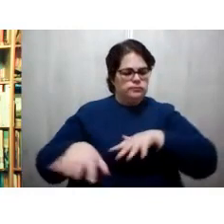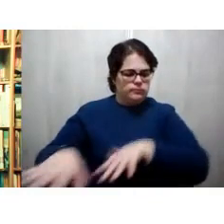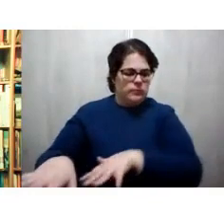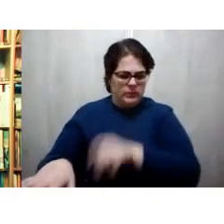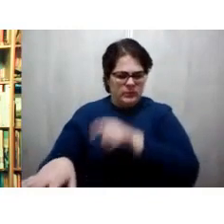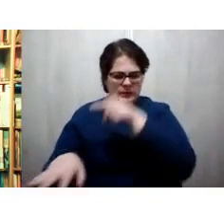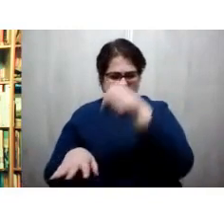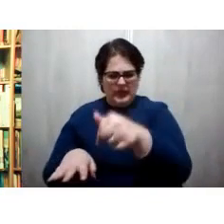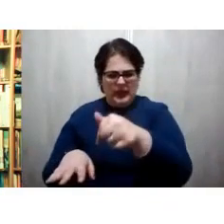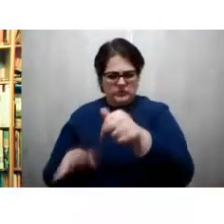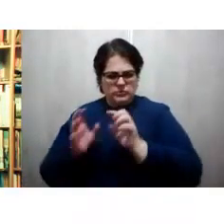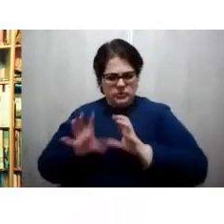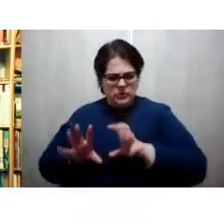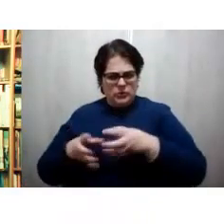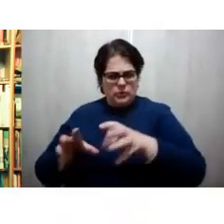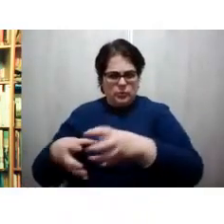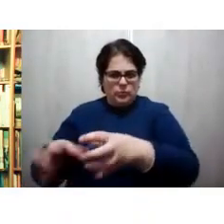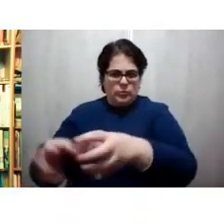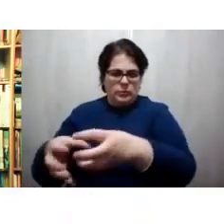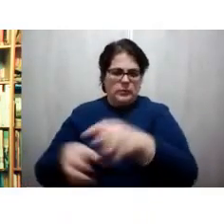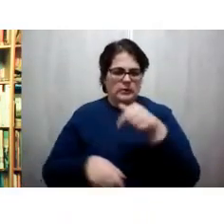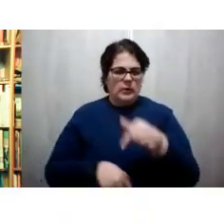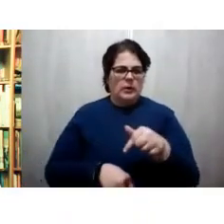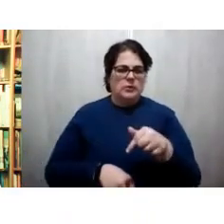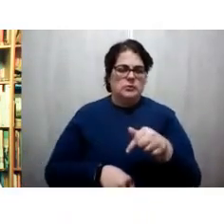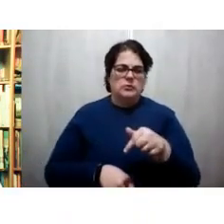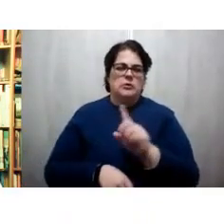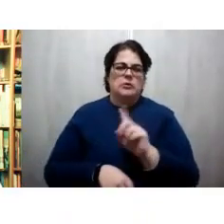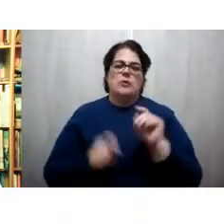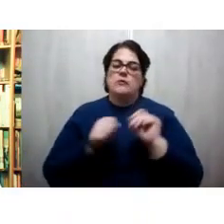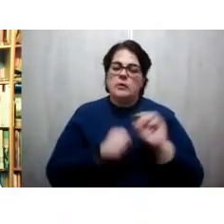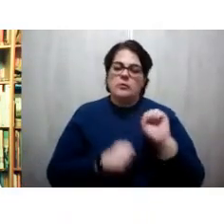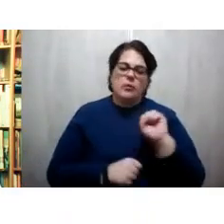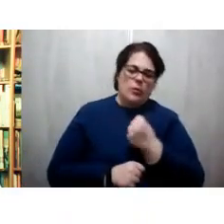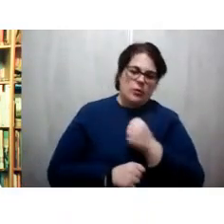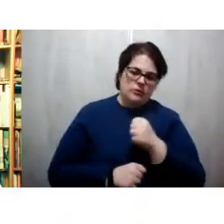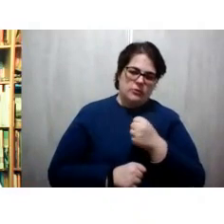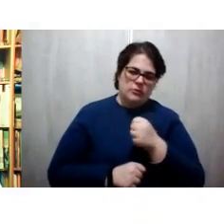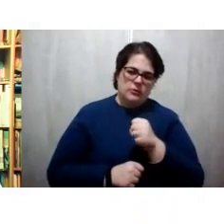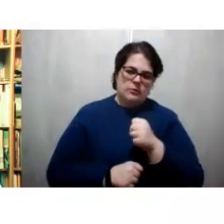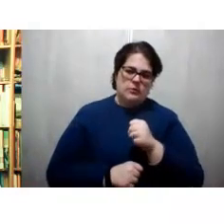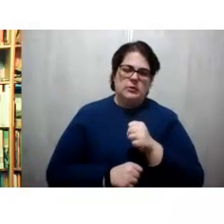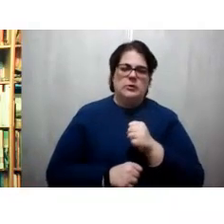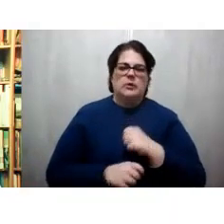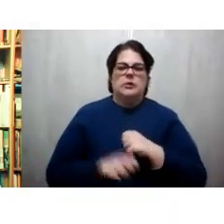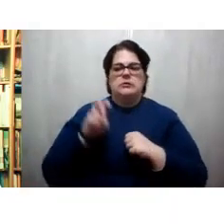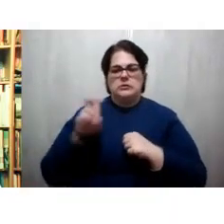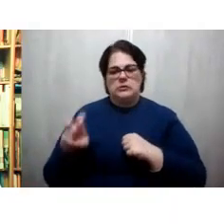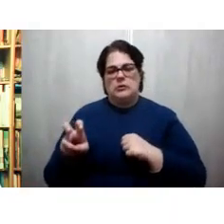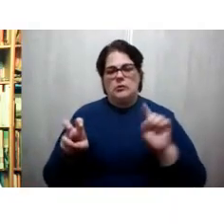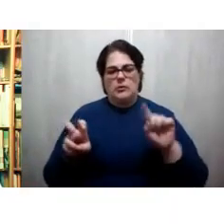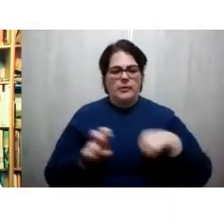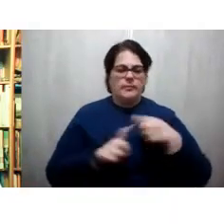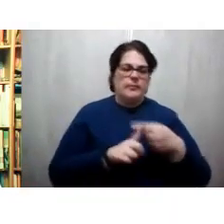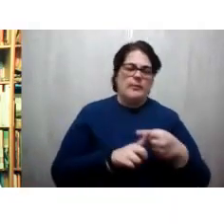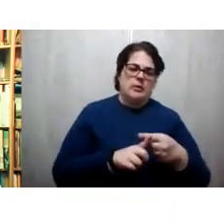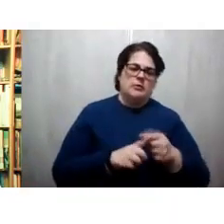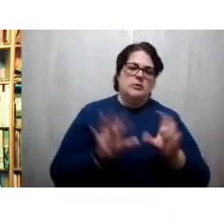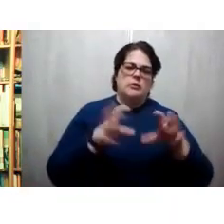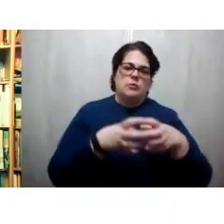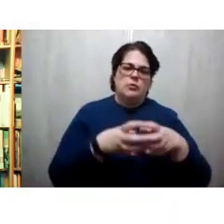7 escolas, né, que nós fizemos no desfile, nós fizemos 8 escolas, as 5 campeãs e mais uma do grupo